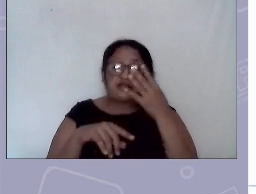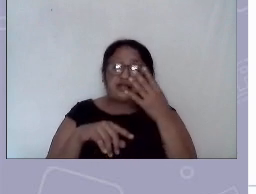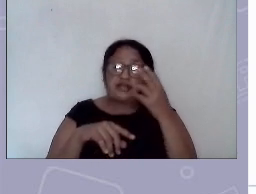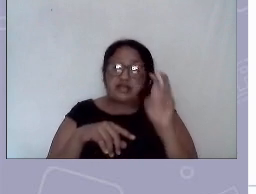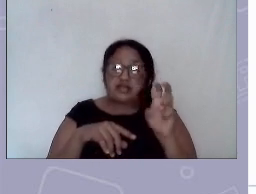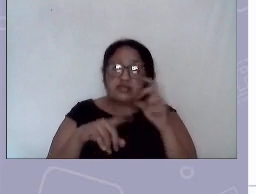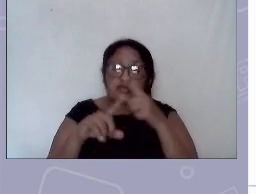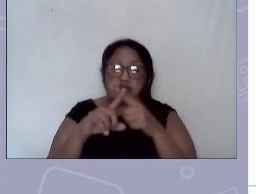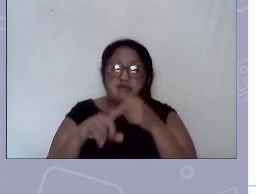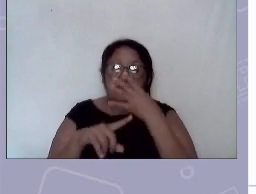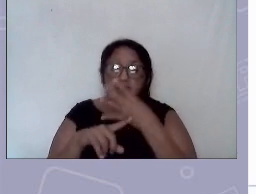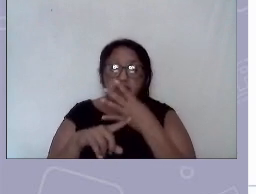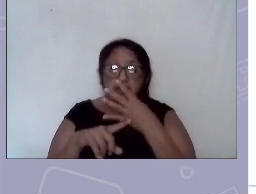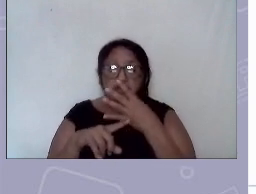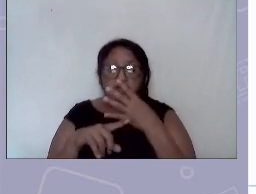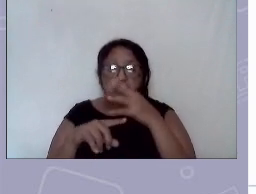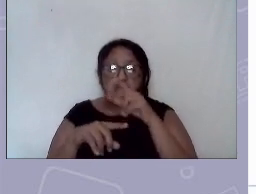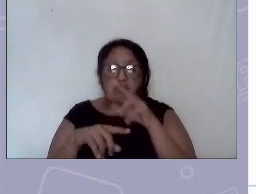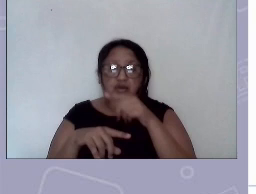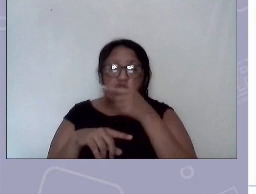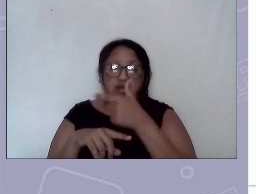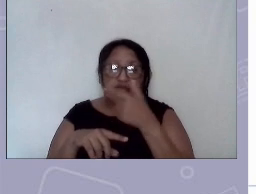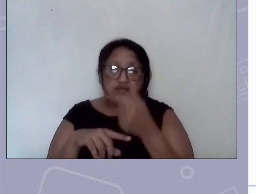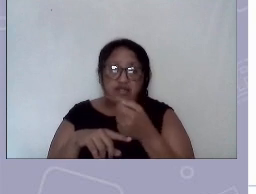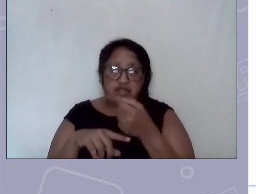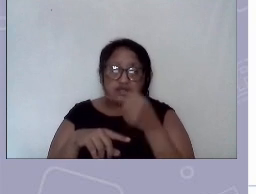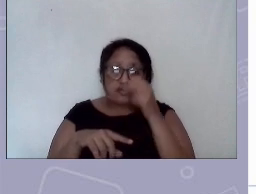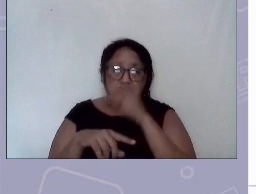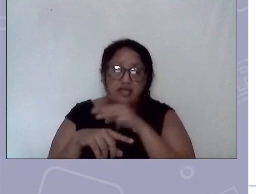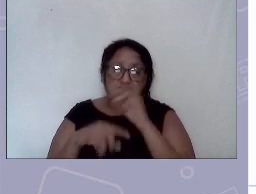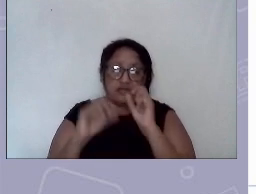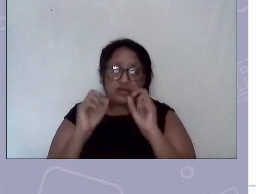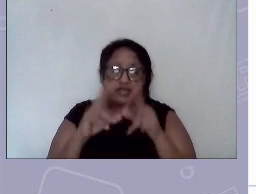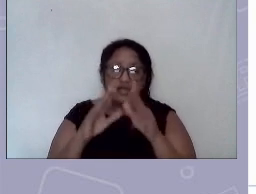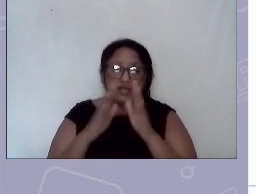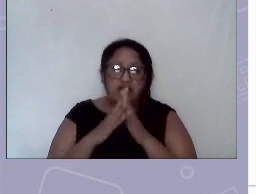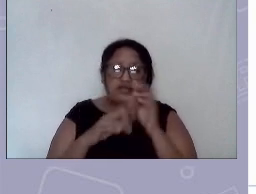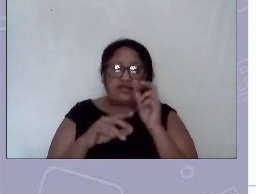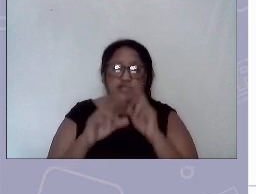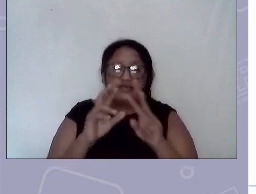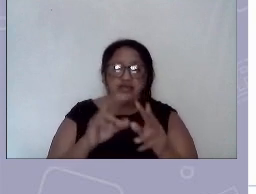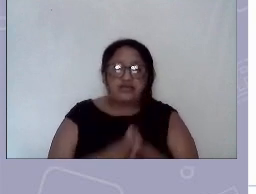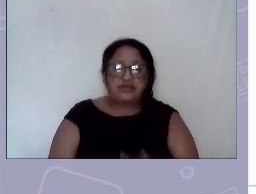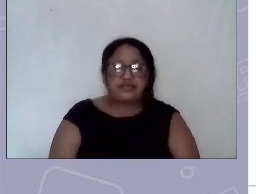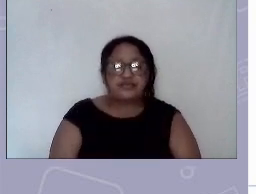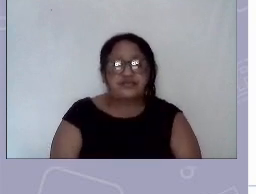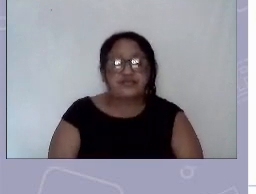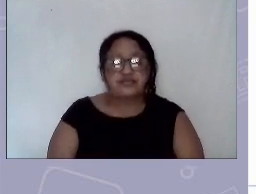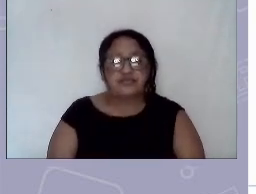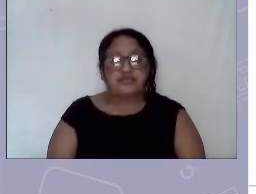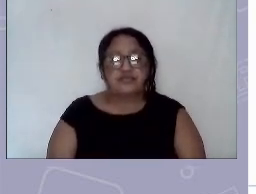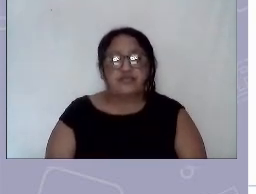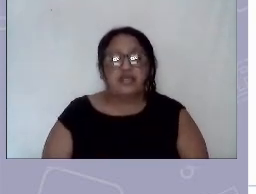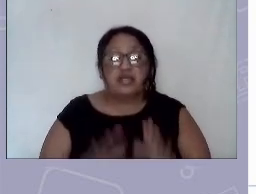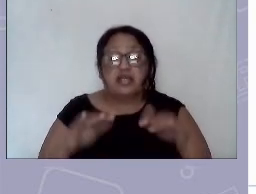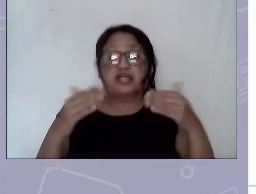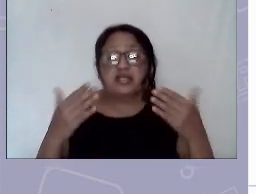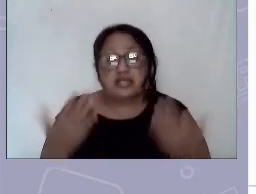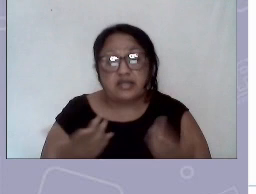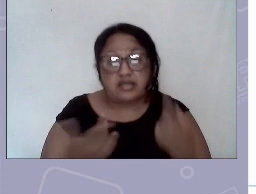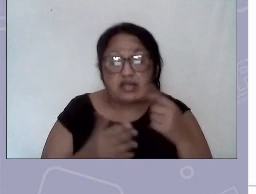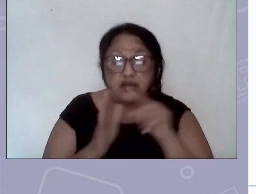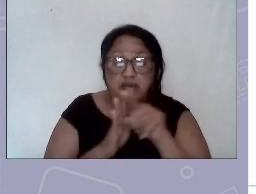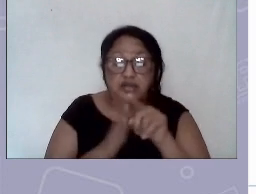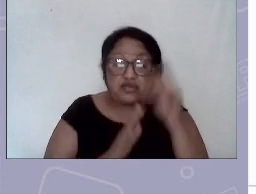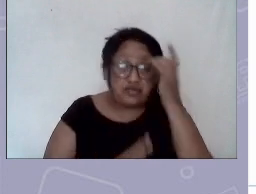é igual a 20 metros ok? então deixa eu separar aqui esses cálculos então essa questão é uma questão